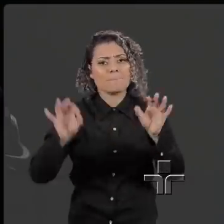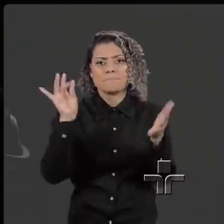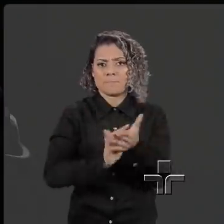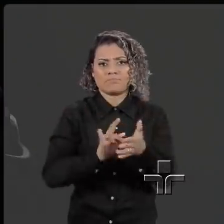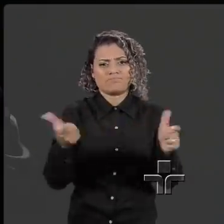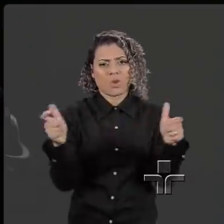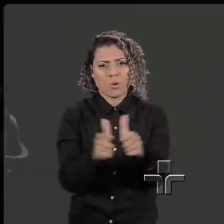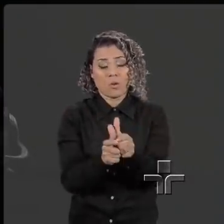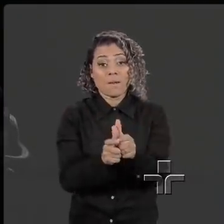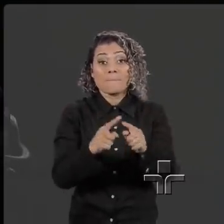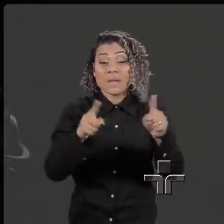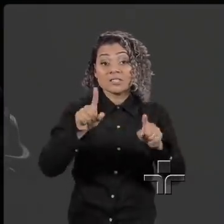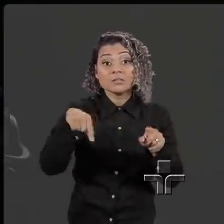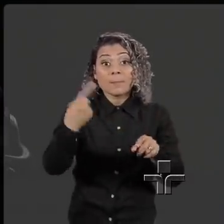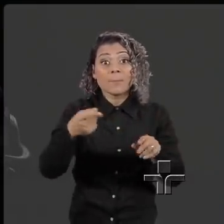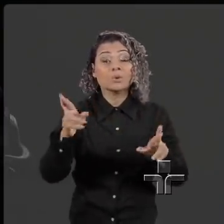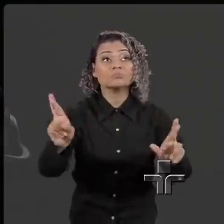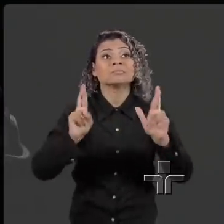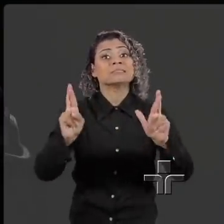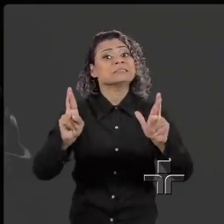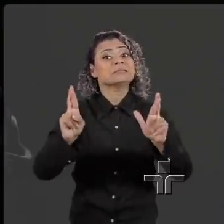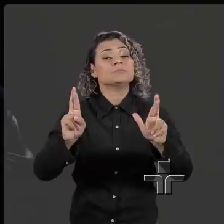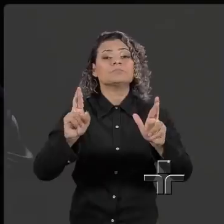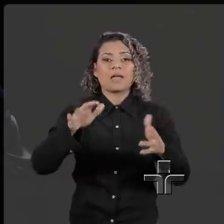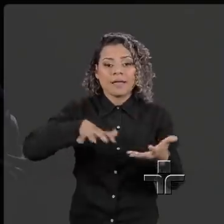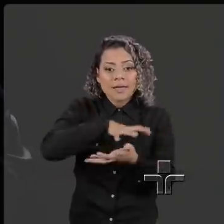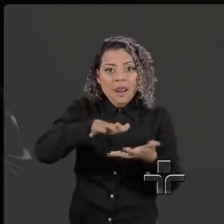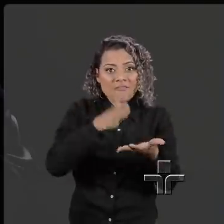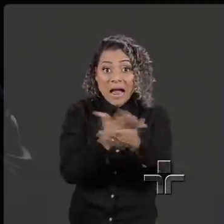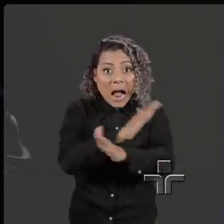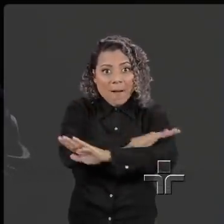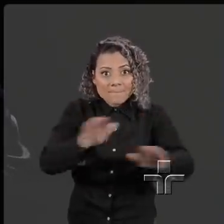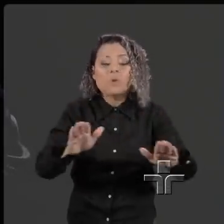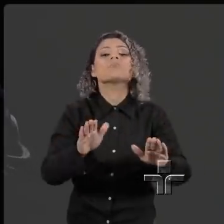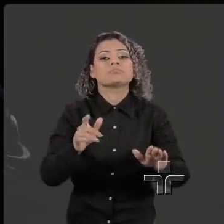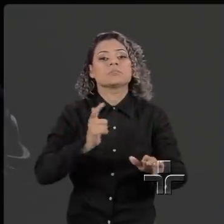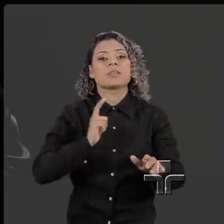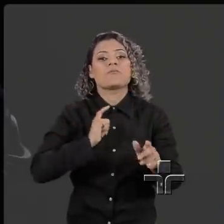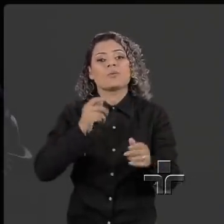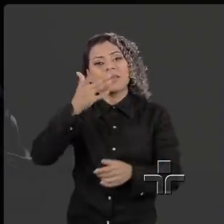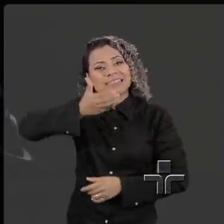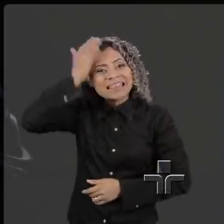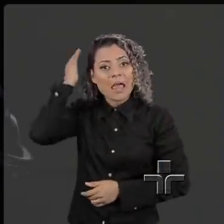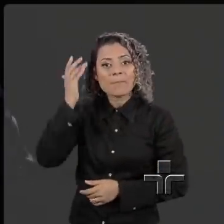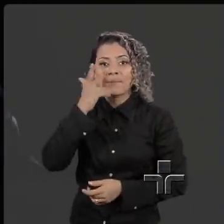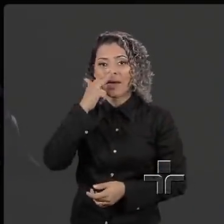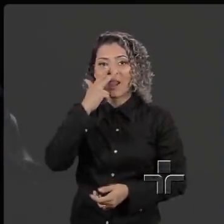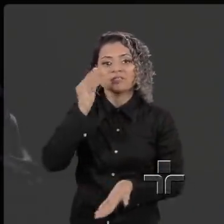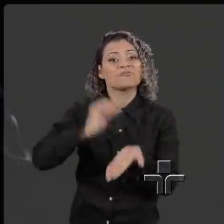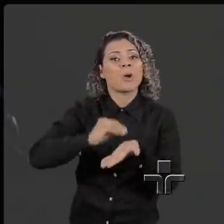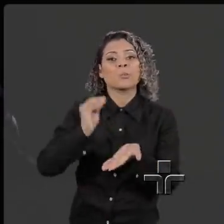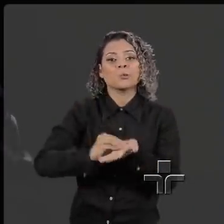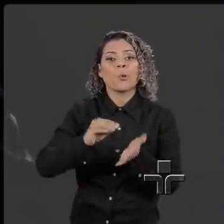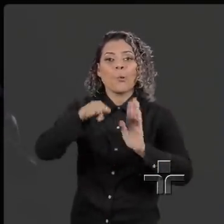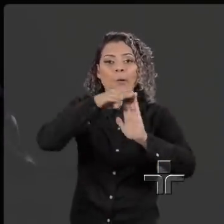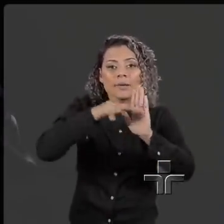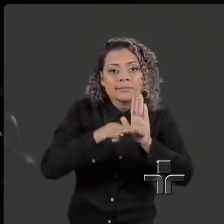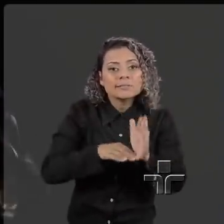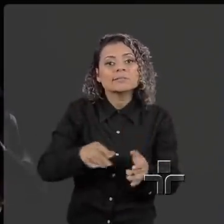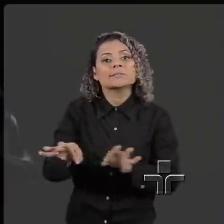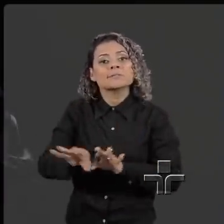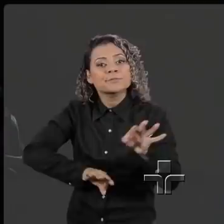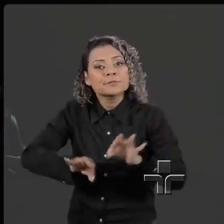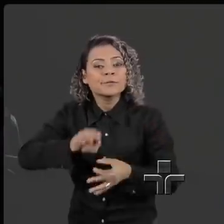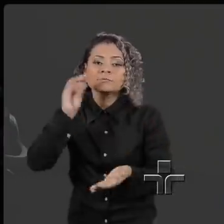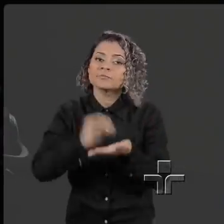As expectativas depois dessa greve dos caminhoneiros, de uma certa incapacidade do governo Temer de manter a sua agenda política e